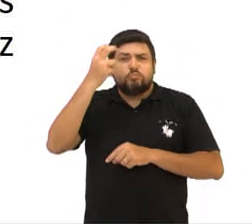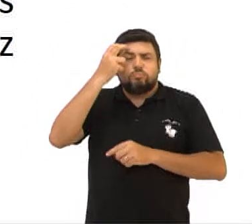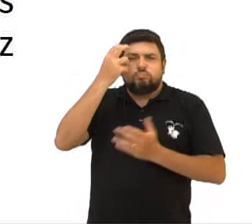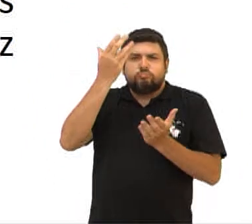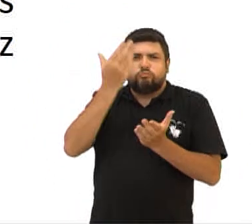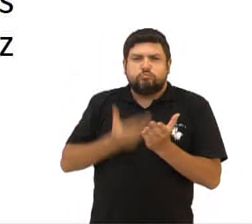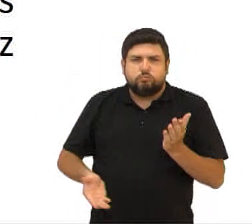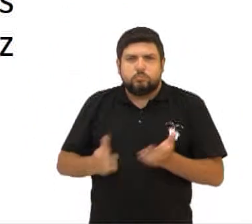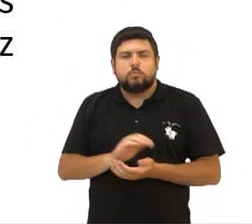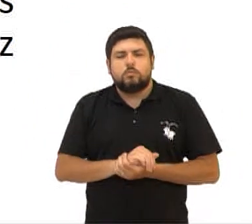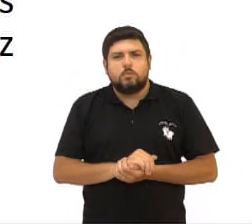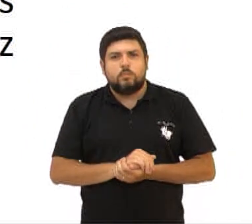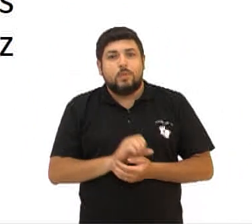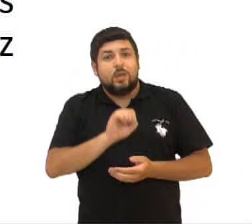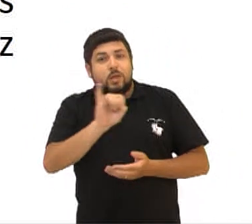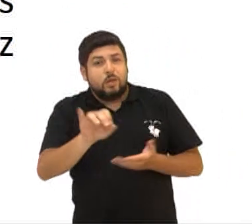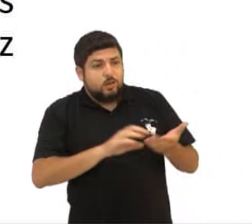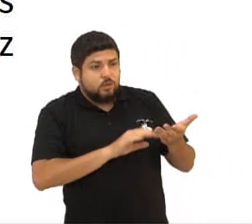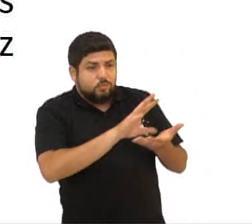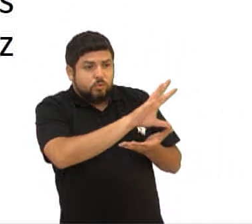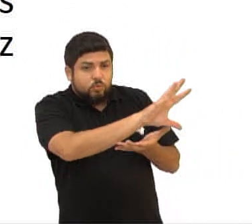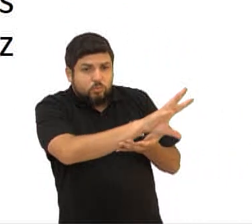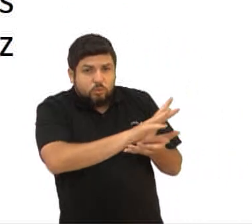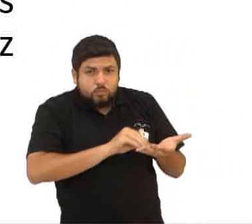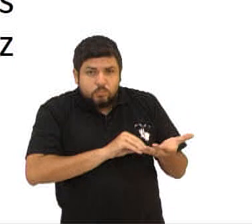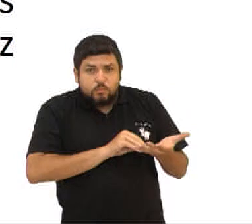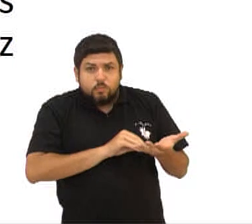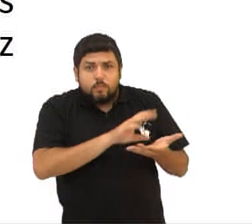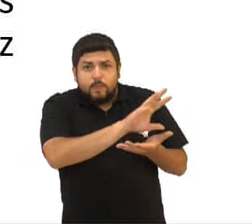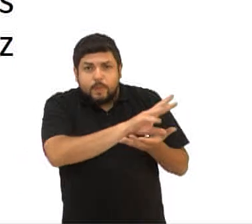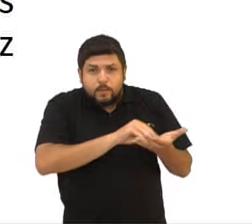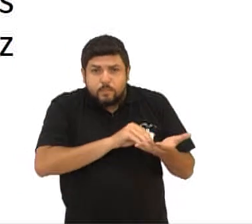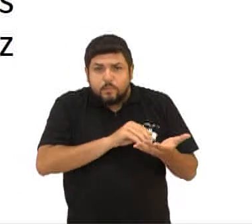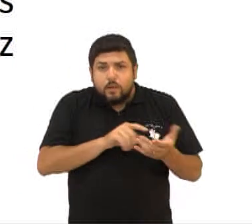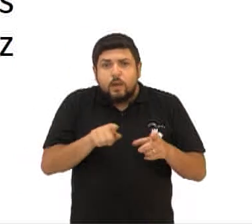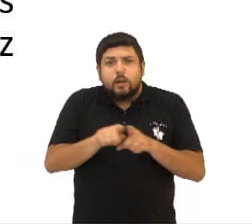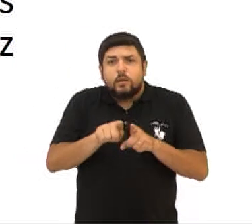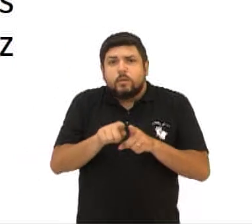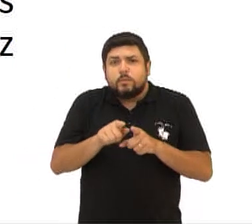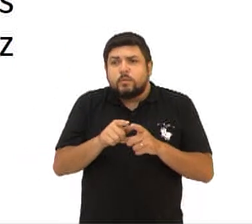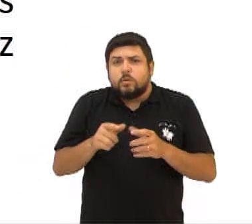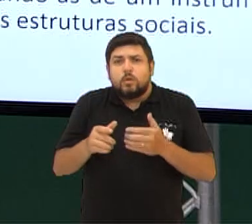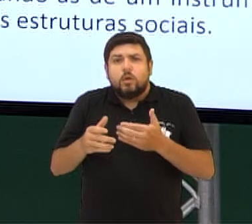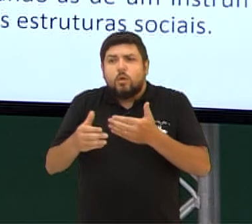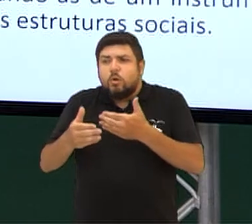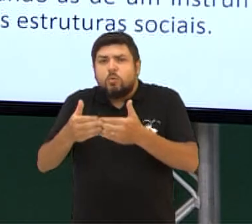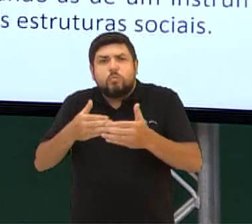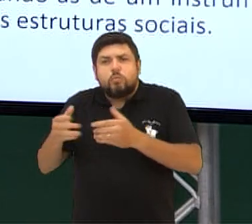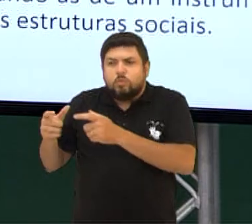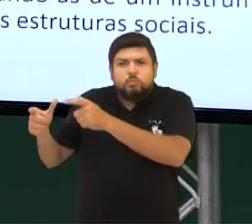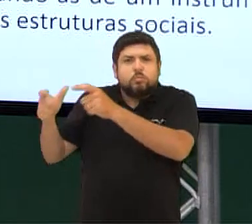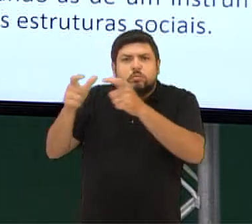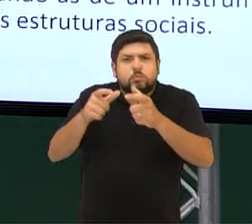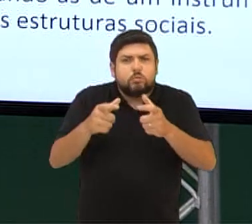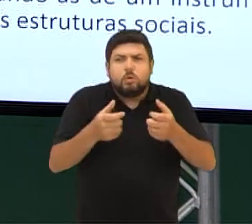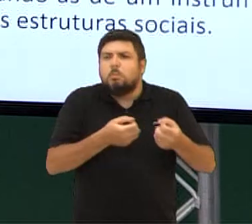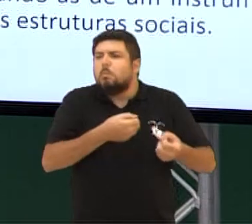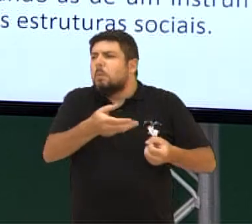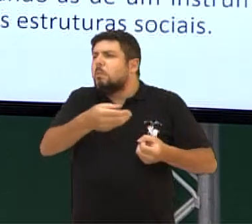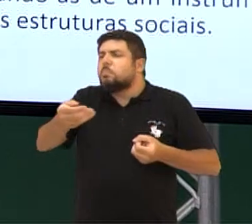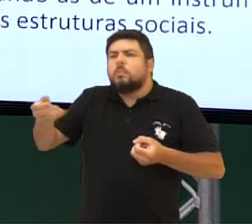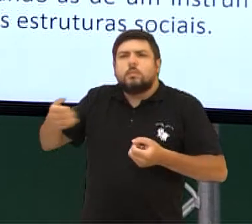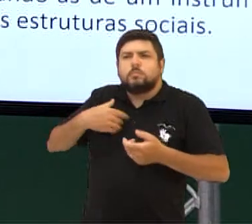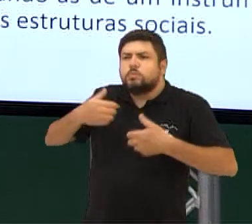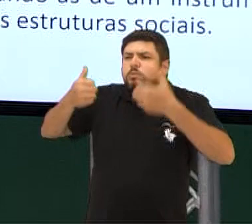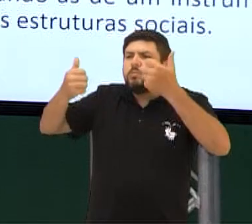quanto mais eu reproduzo, quanto mais eu torno acessível para qualquer canto do mundo a obra de arte, sem a explicação, sem o